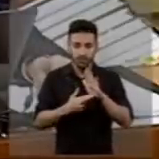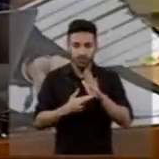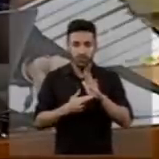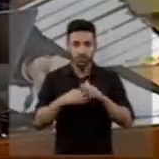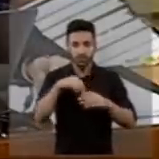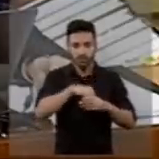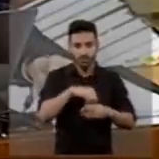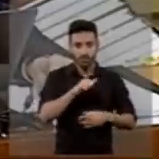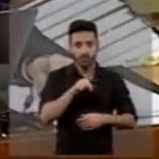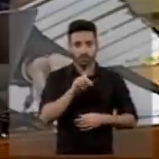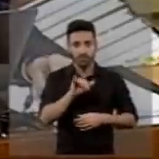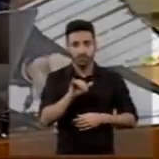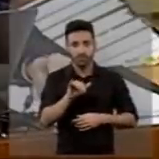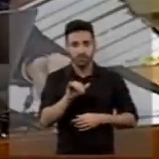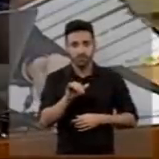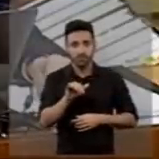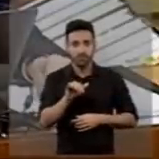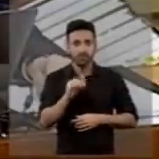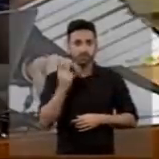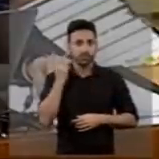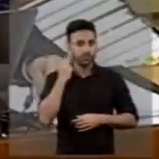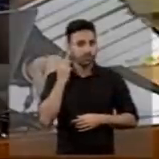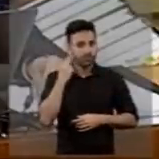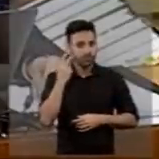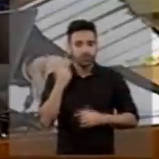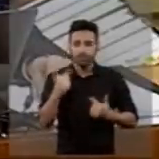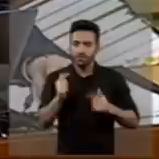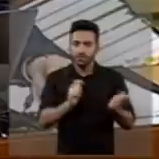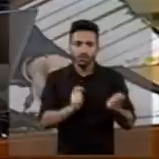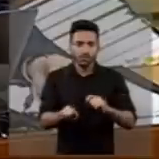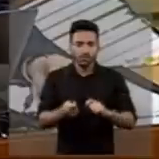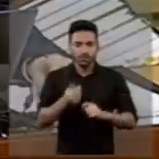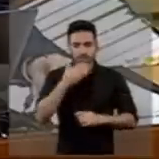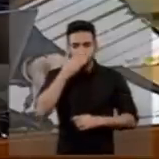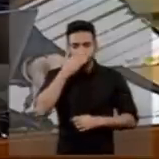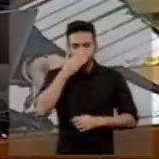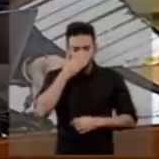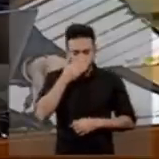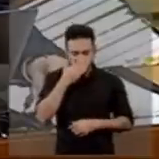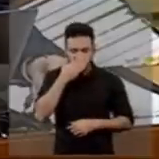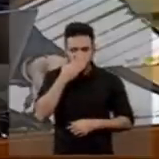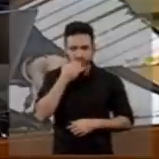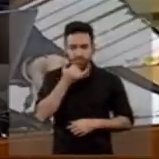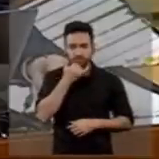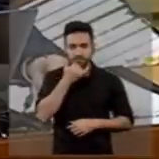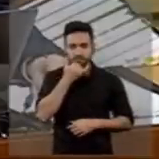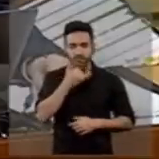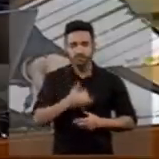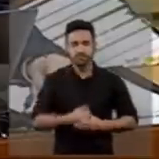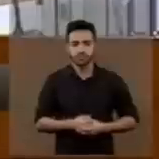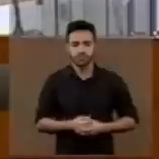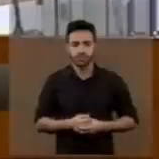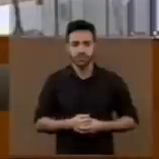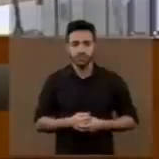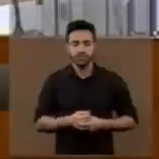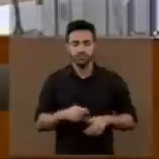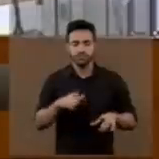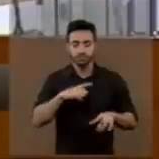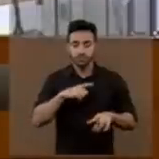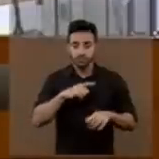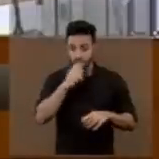DI, ela, em princípio, não se adequa ao devido processo legislativo. Não se adequava se não fosse com